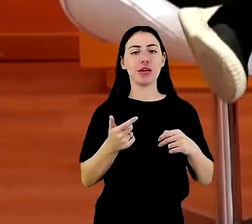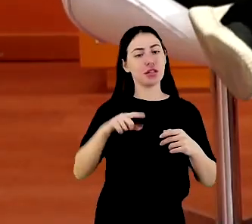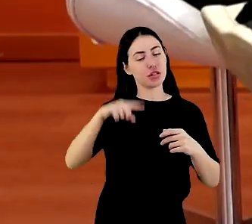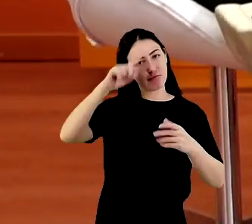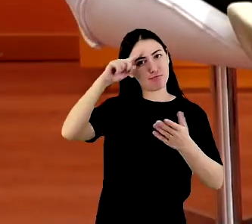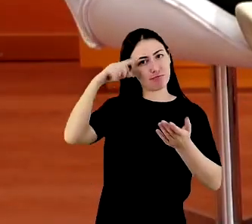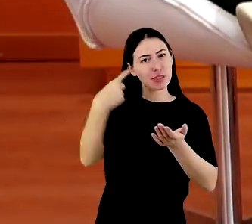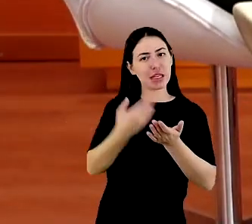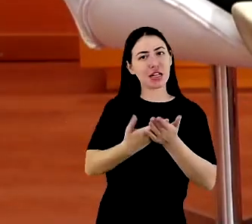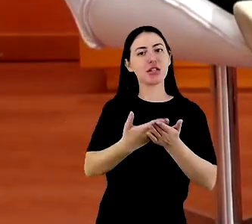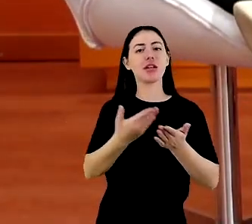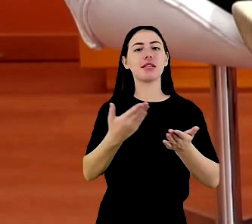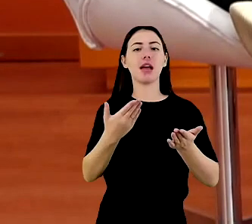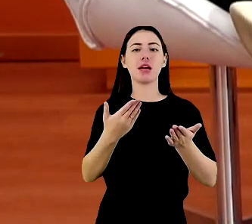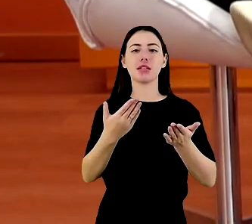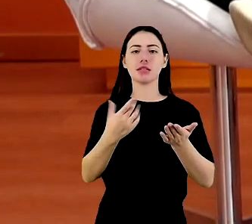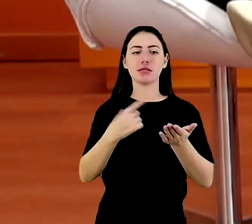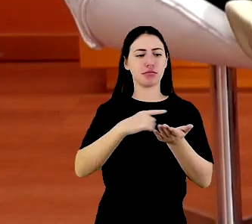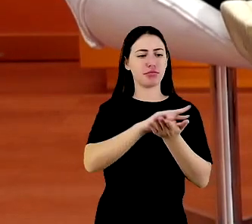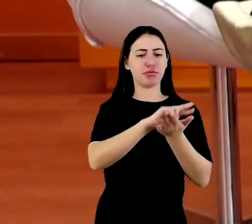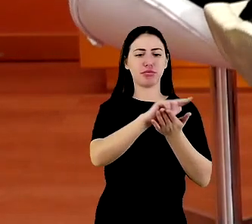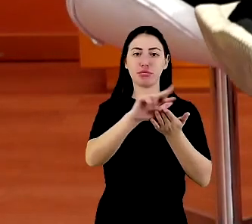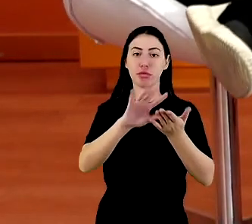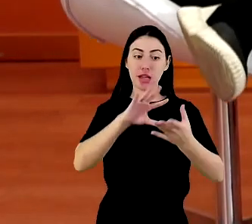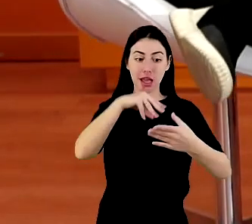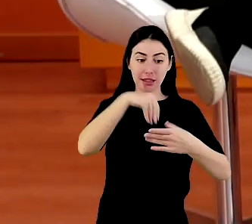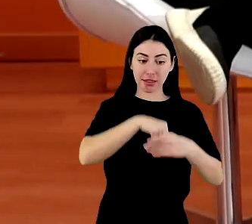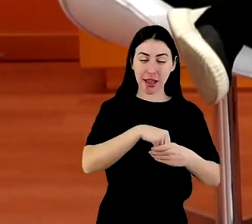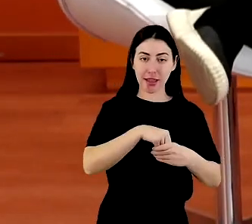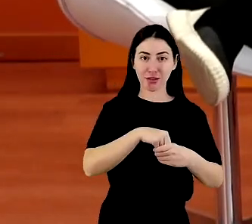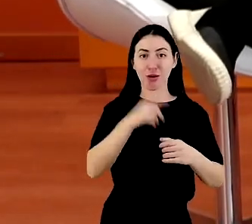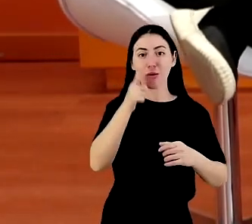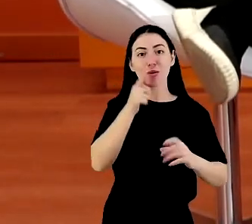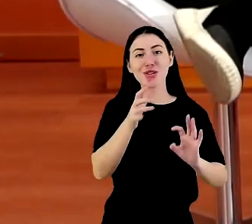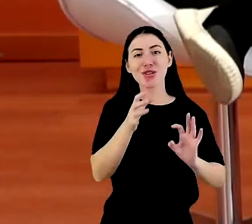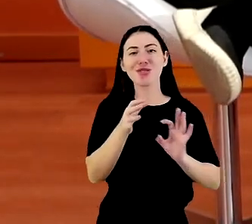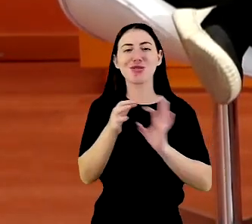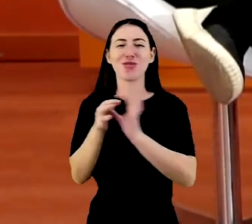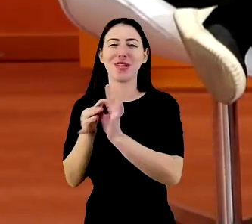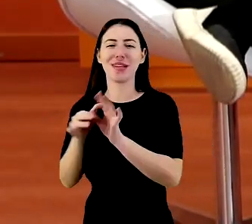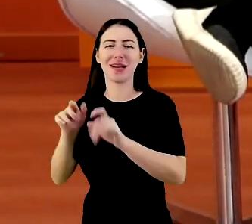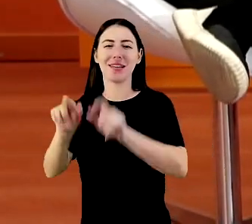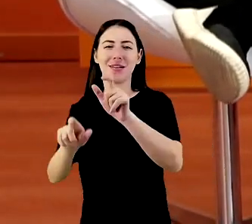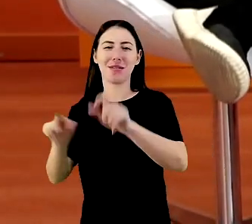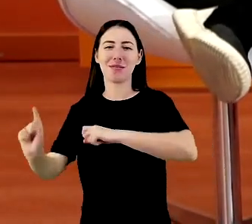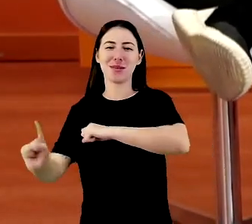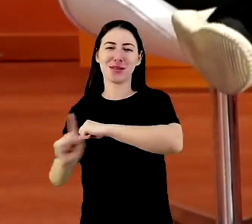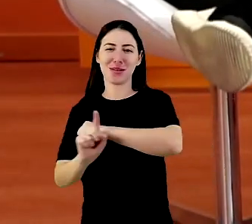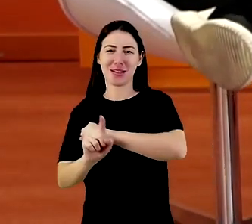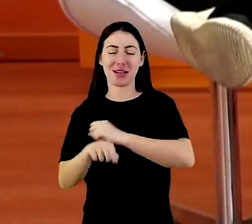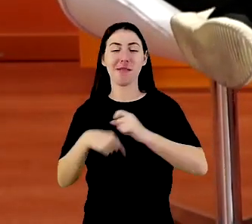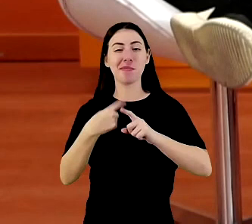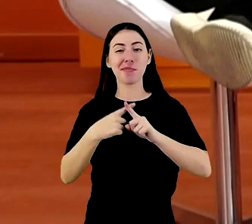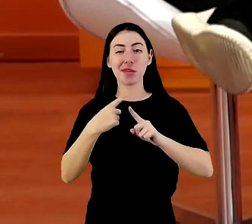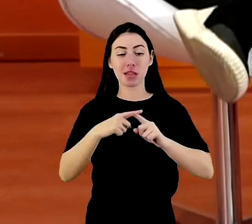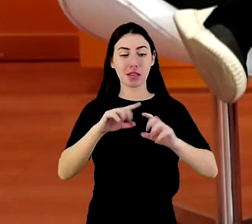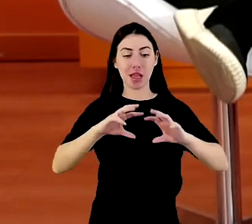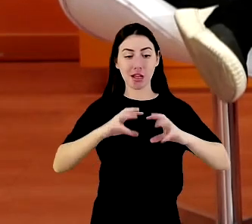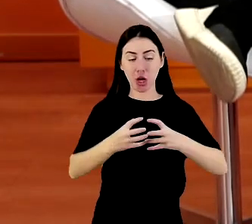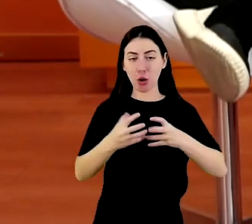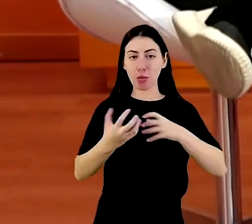a companhia a gerar valor. Exato, e se conectar, né? Porque são diferentes cabeças, diferentes crenças e tudo